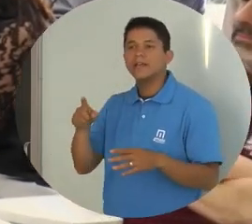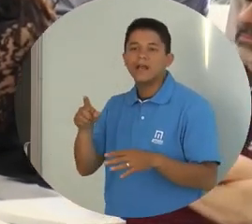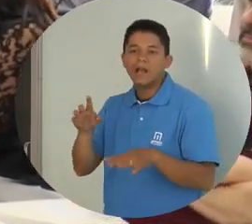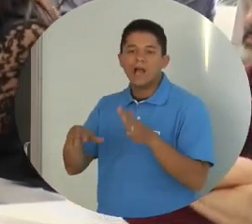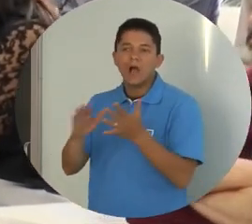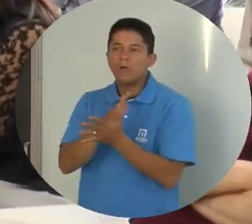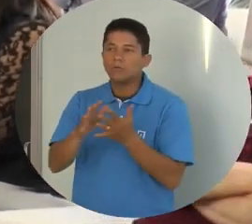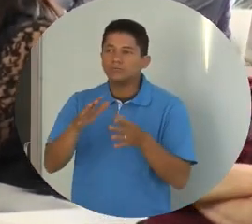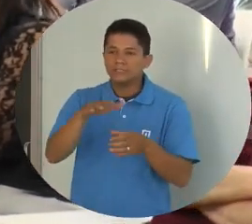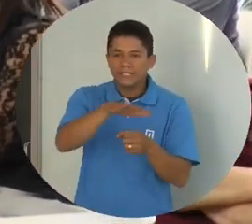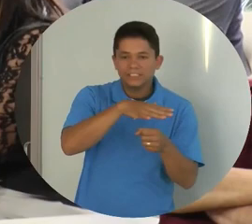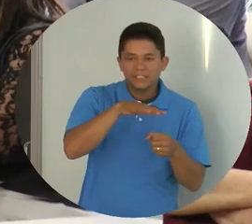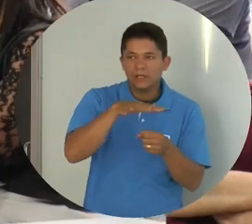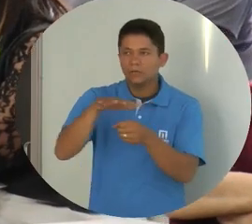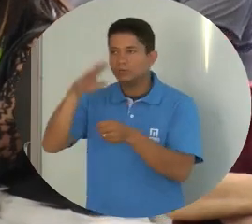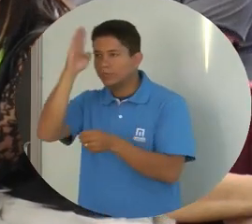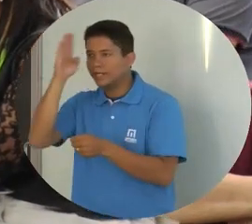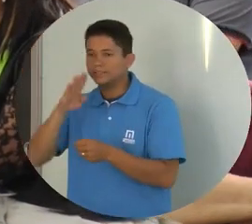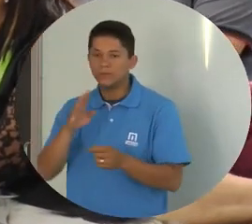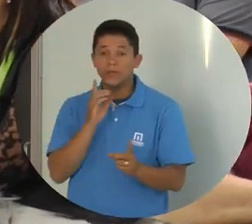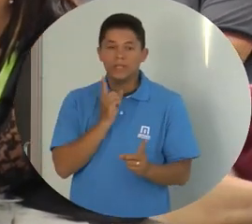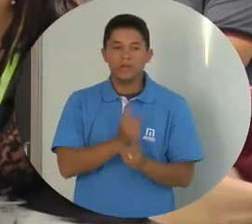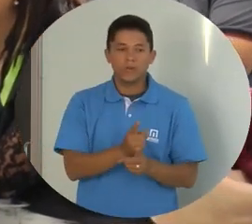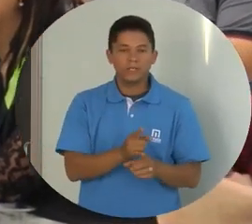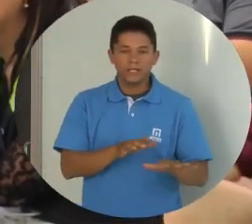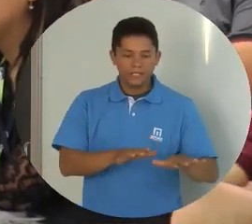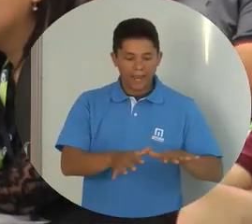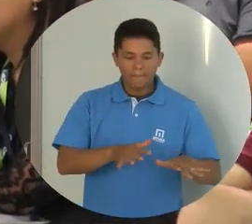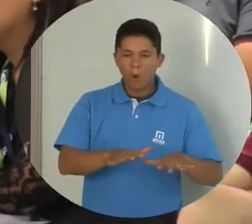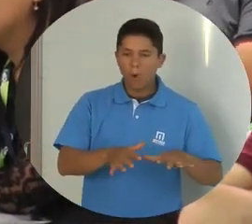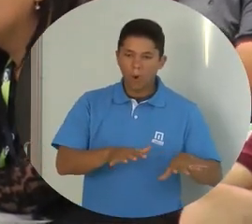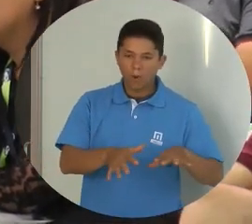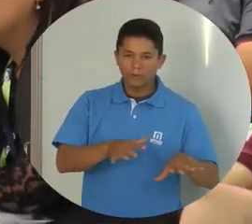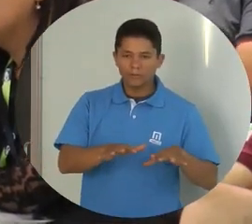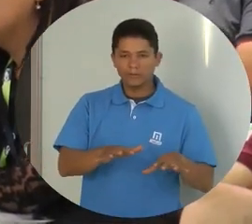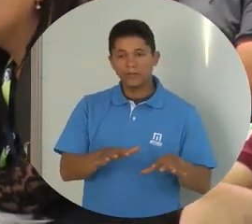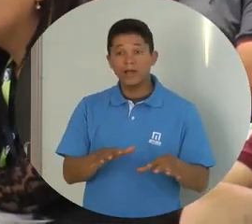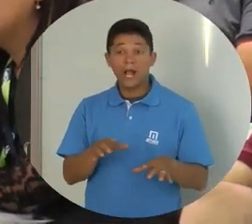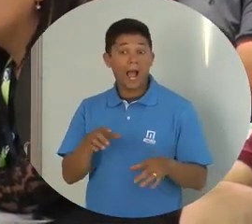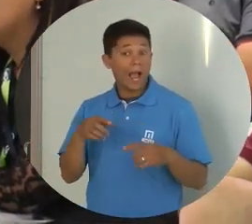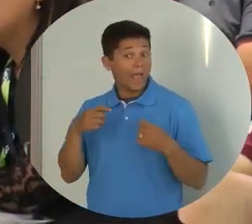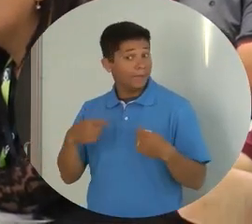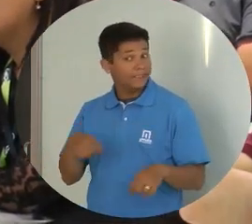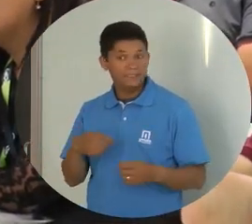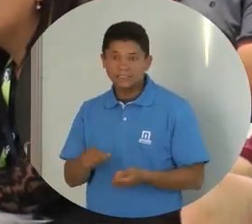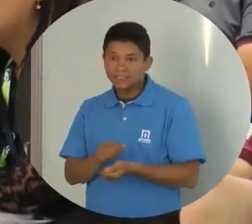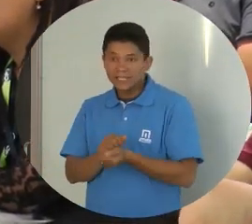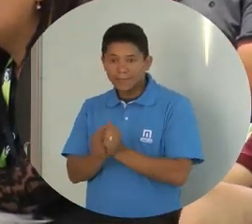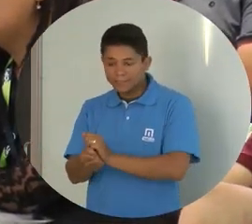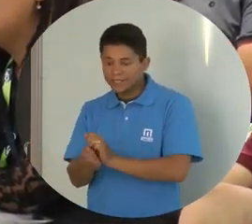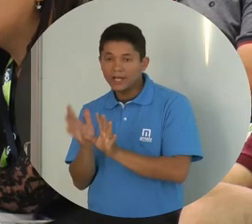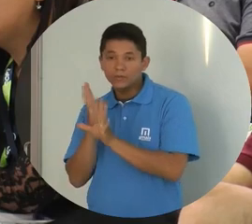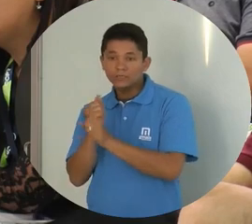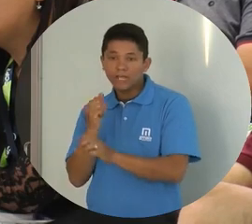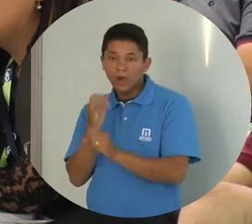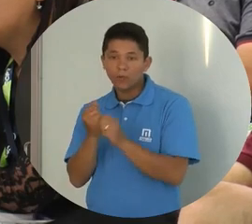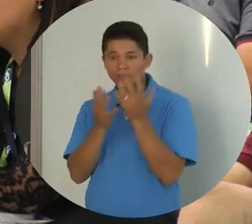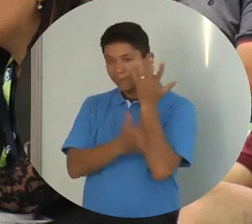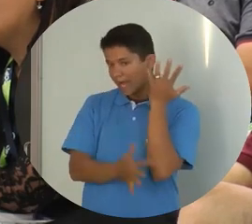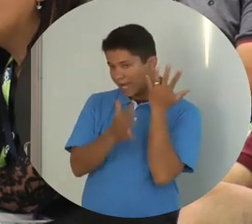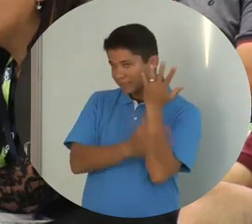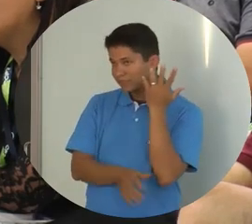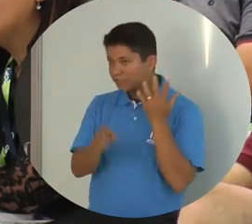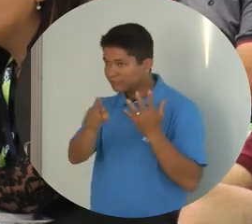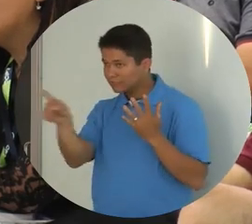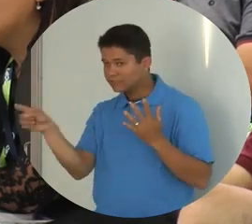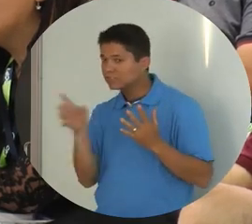Brasil e que isso estava sendo ajustado em algumas premissas de cálculo das barragens. Vocês chegaram a